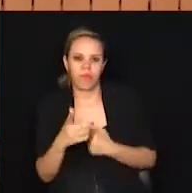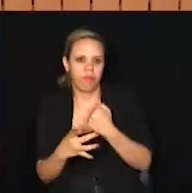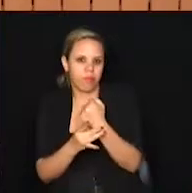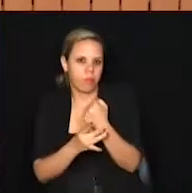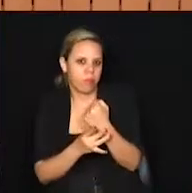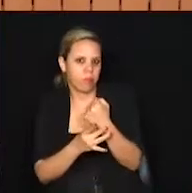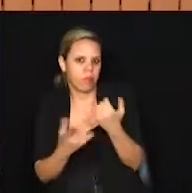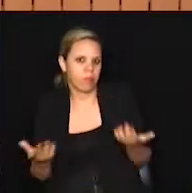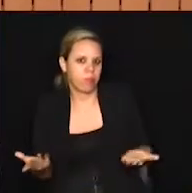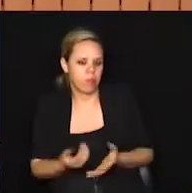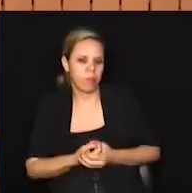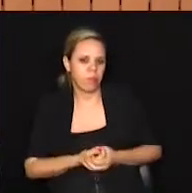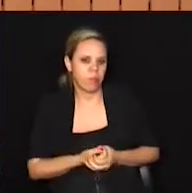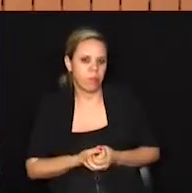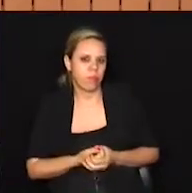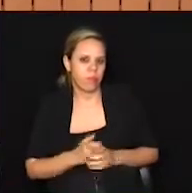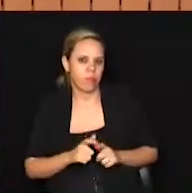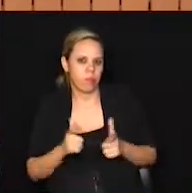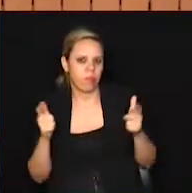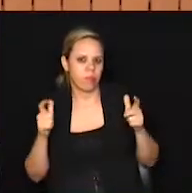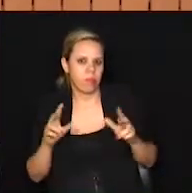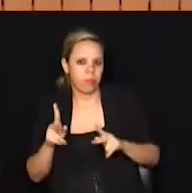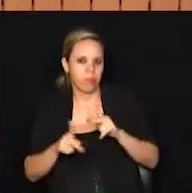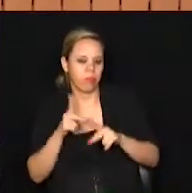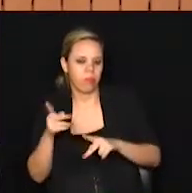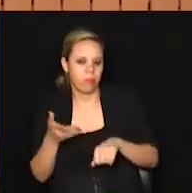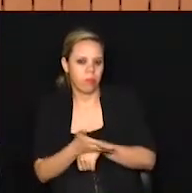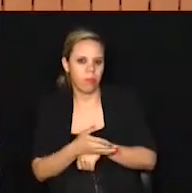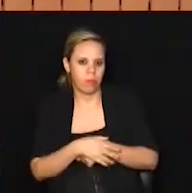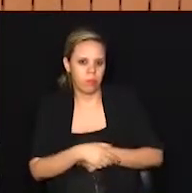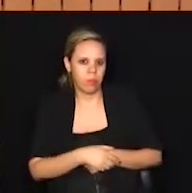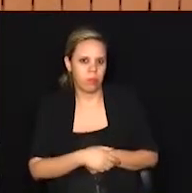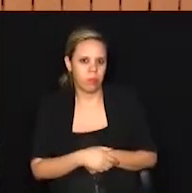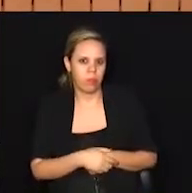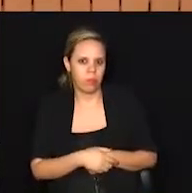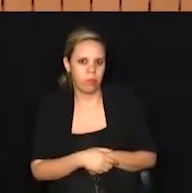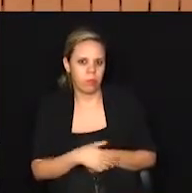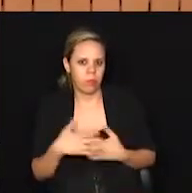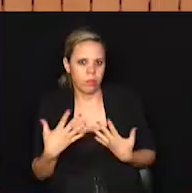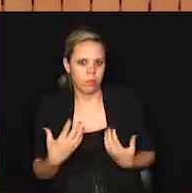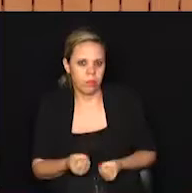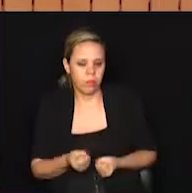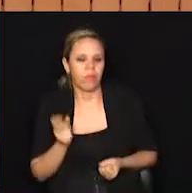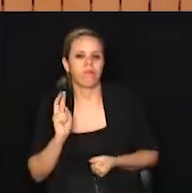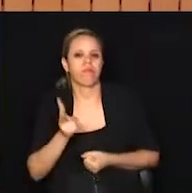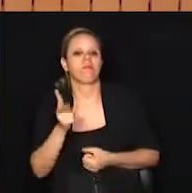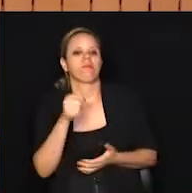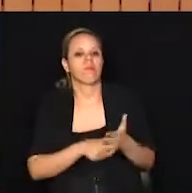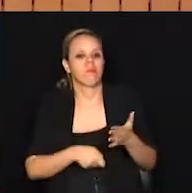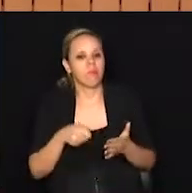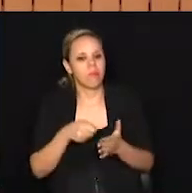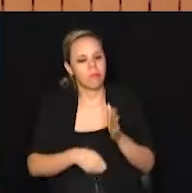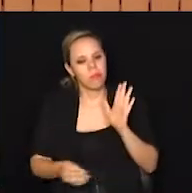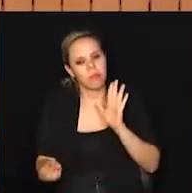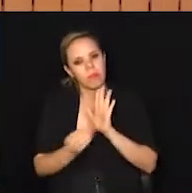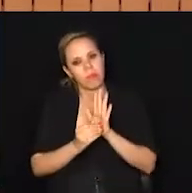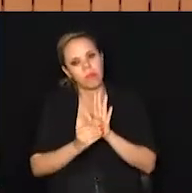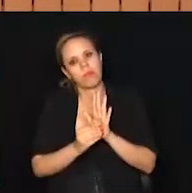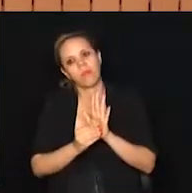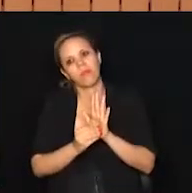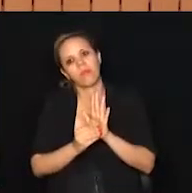com pais da rede municipal, com pais da própria Geni Rodrigues,